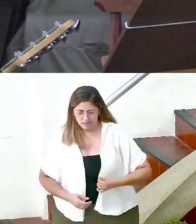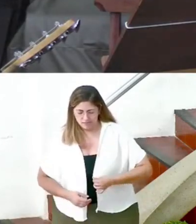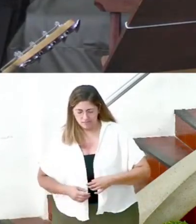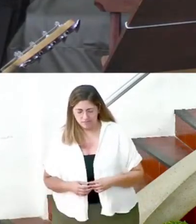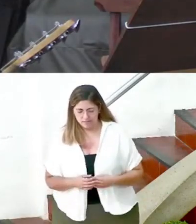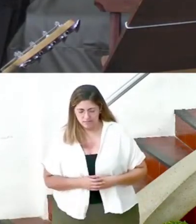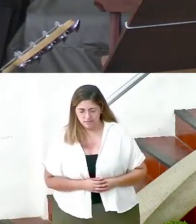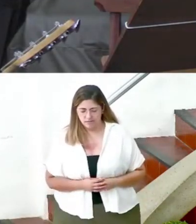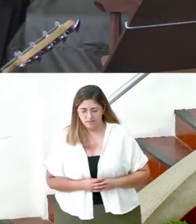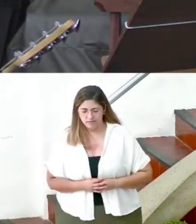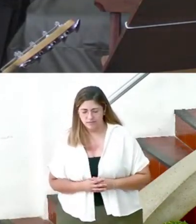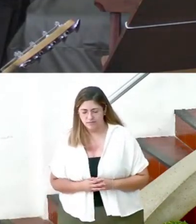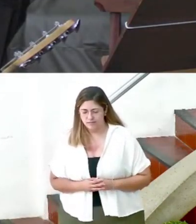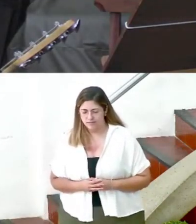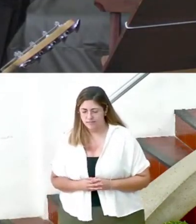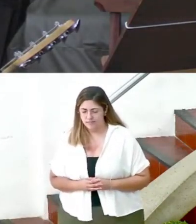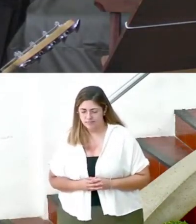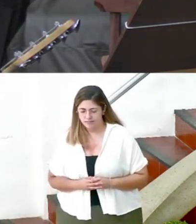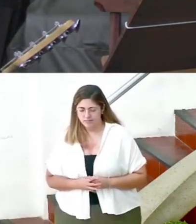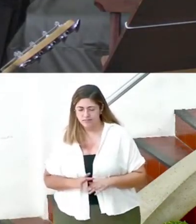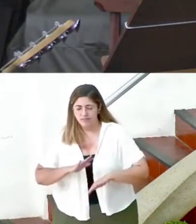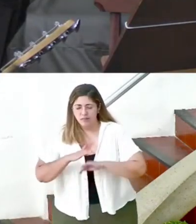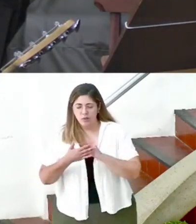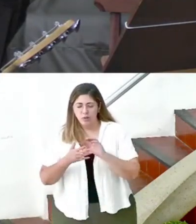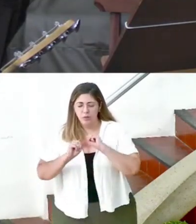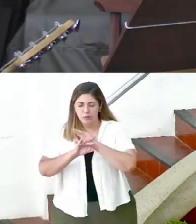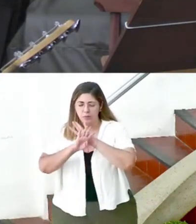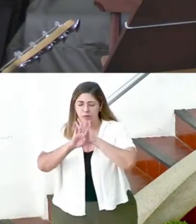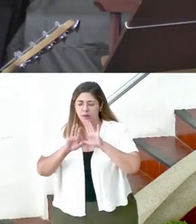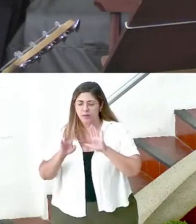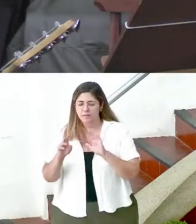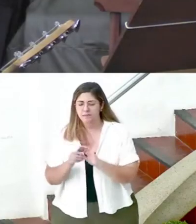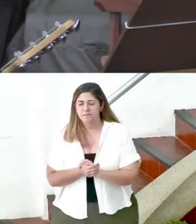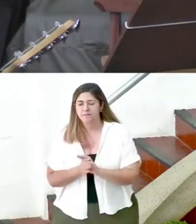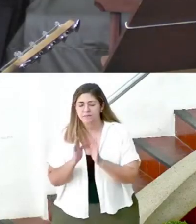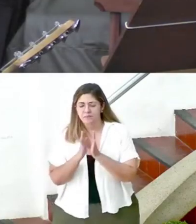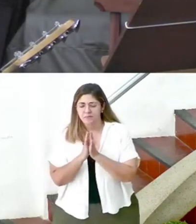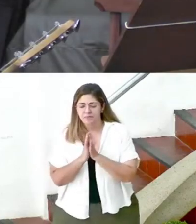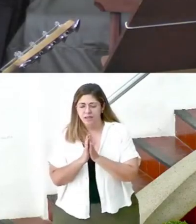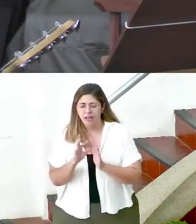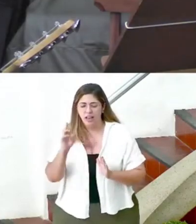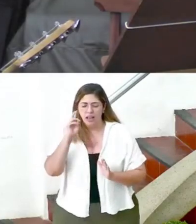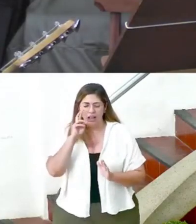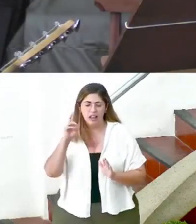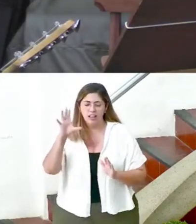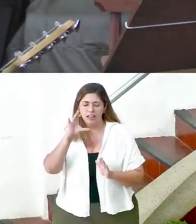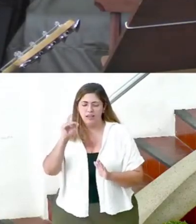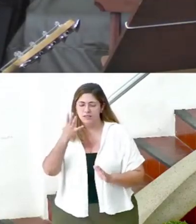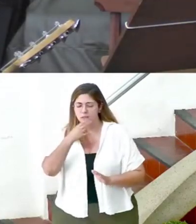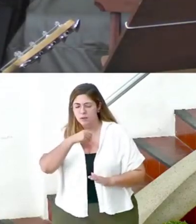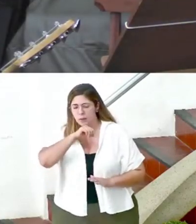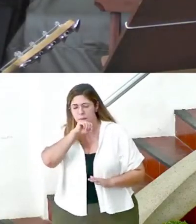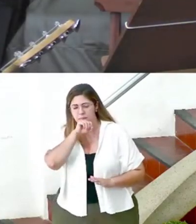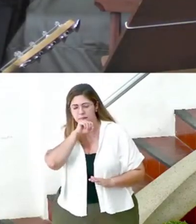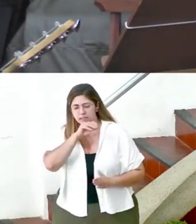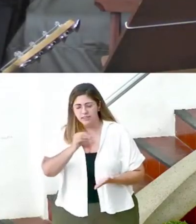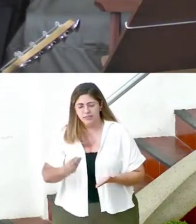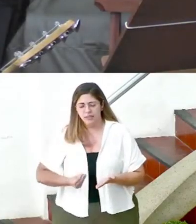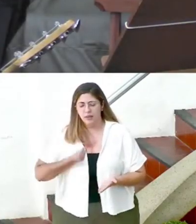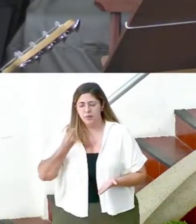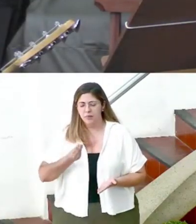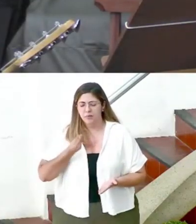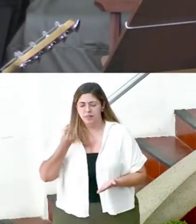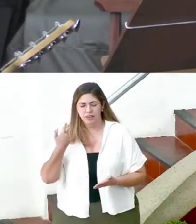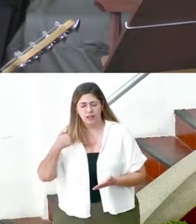roubar nada da glória do seu poder. Senhor nosso Deus, nosso Pai, Senhor da nossa vida, Senhor